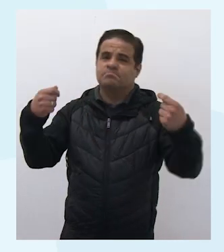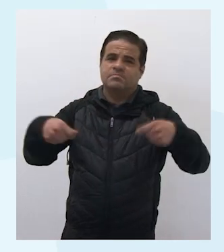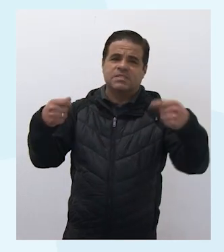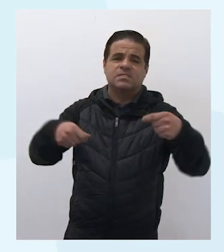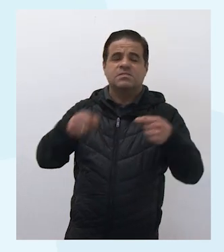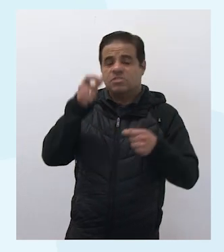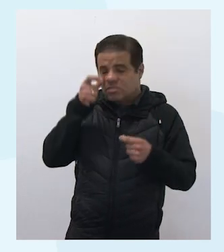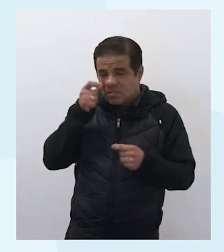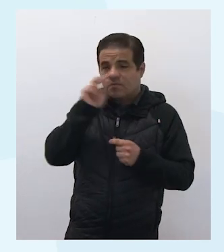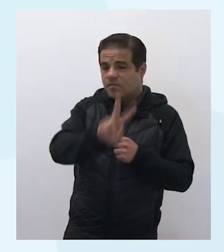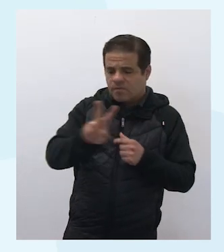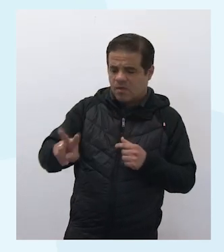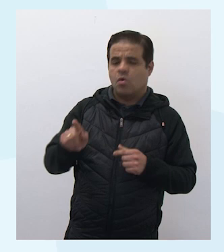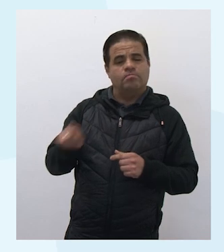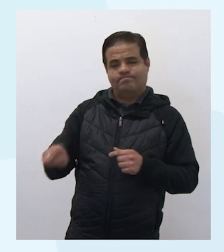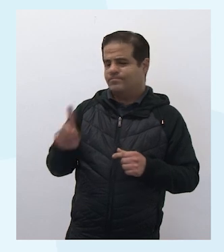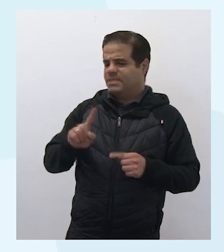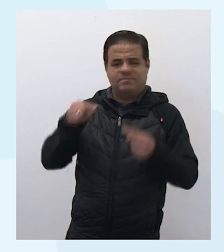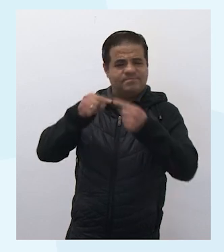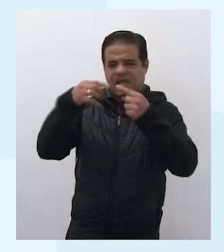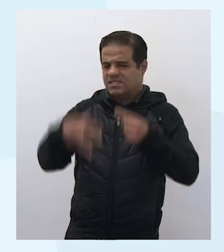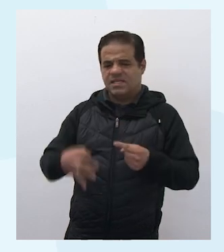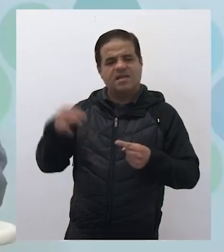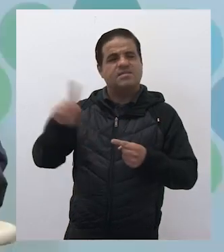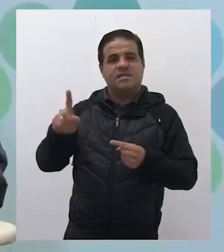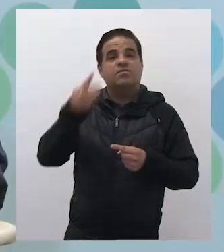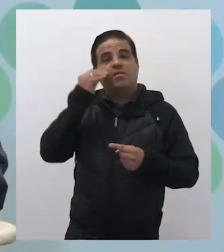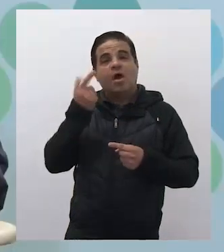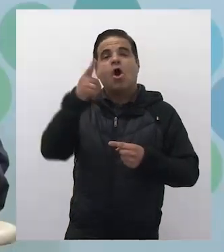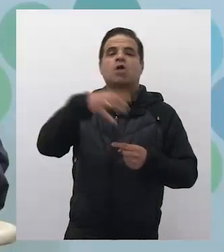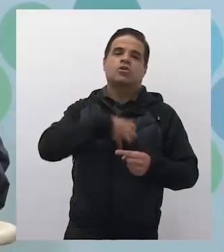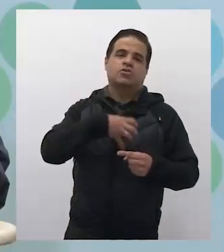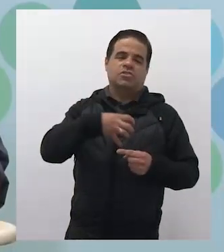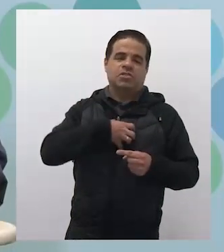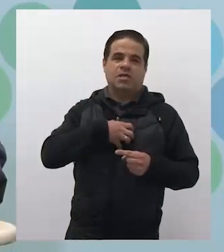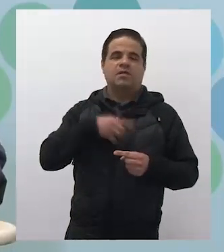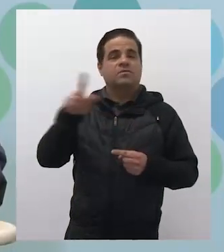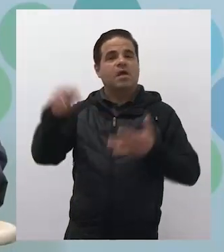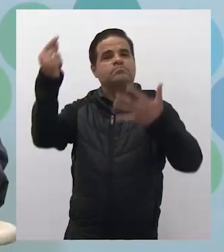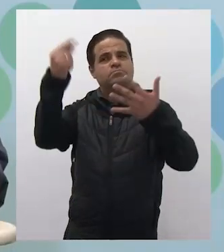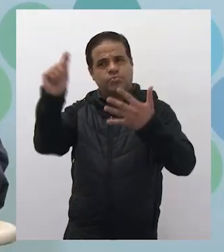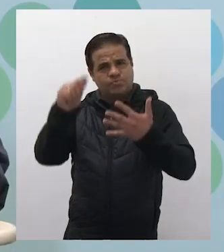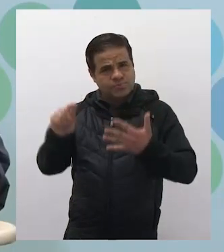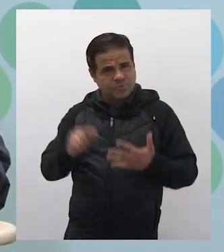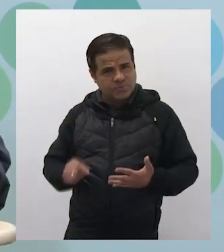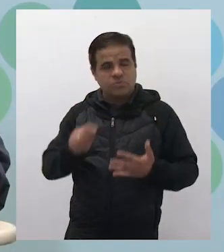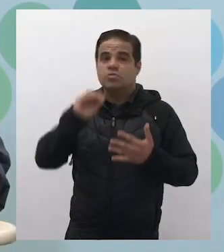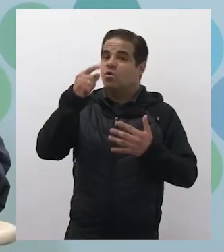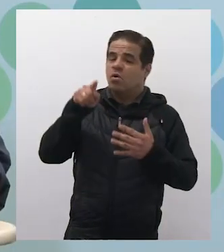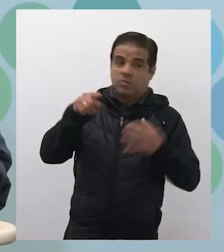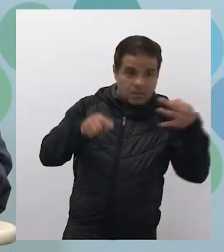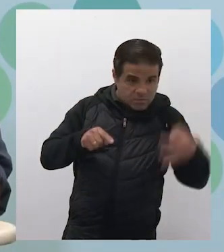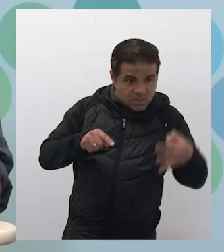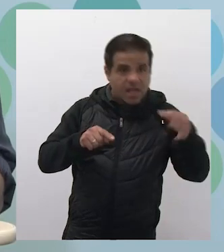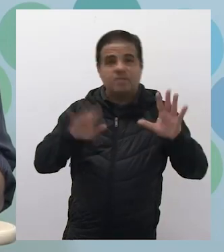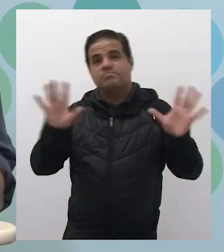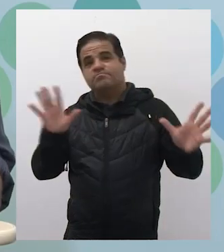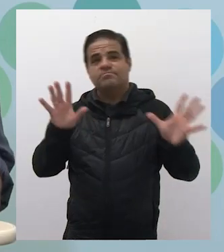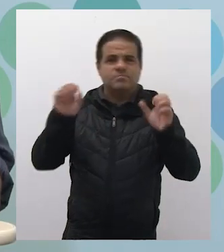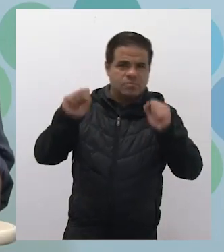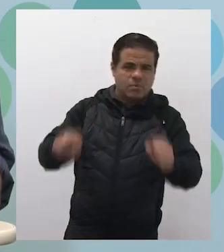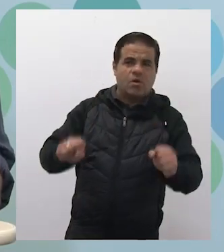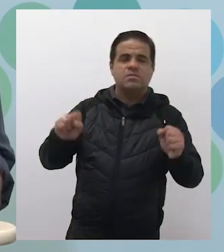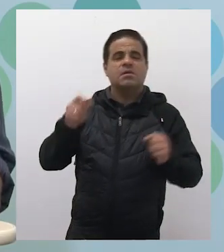gente vai olhar assim e falar, olha, isso aqui não está dando certo, vamos tentar de outro jeito. É uma correção. Ou então, ó, isso está dando certo, mas ele pode ser